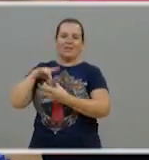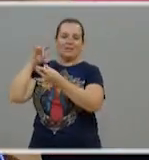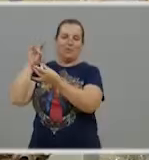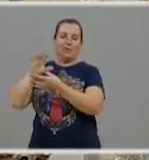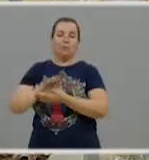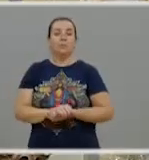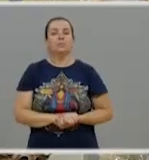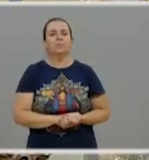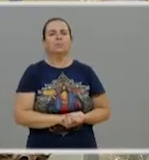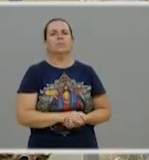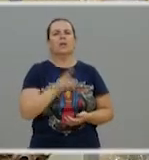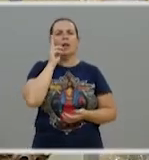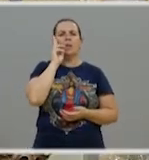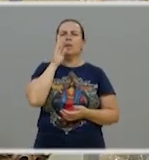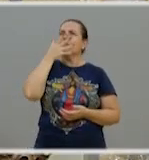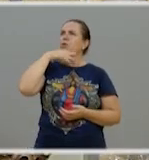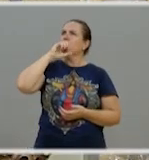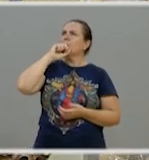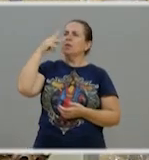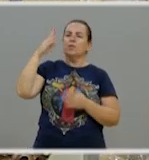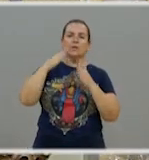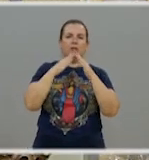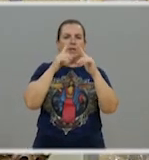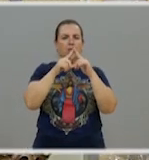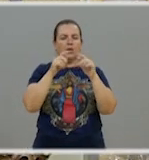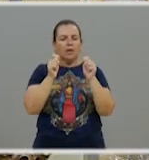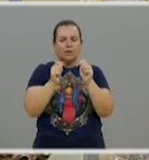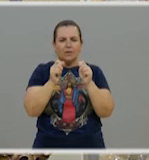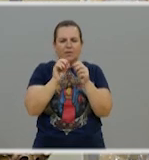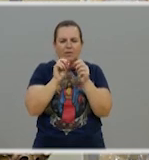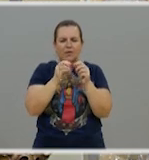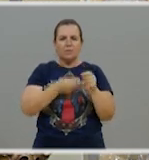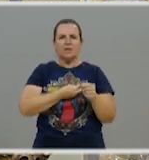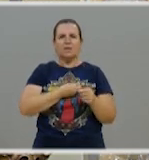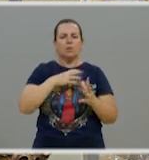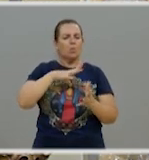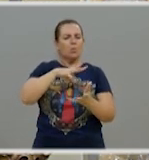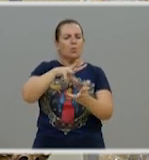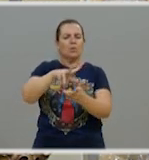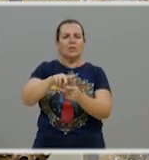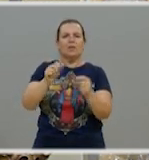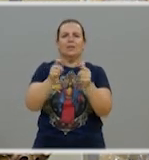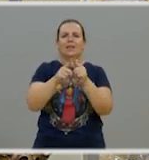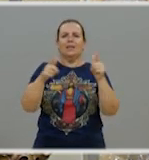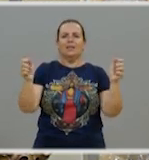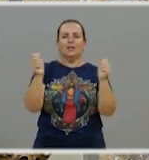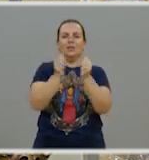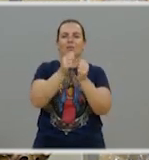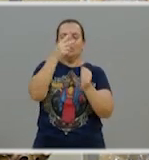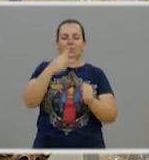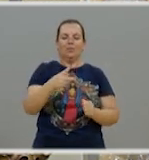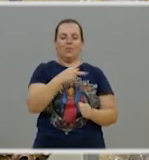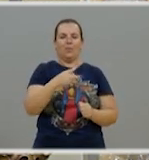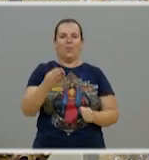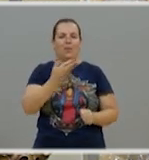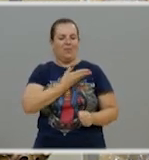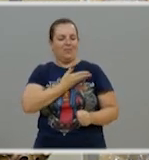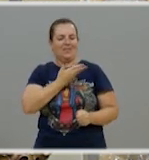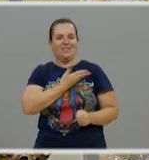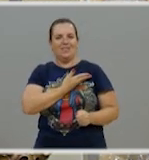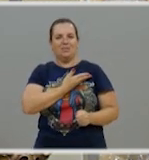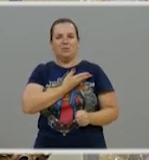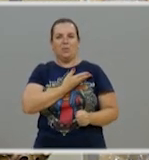só Espírito. Lembrai-vos, ó Pai, da vossa Igreja, que se faz presente pelo mundo inteiro, que ela cresça na caridade com o